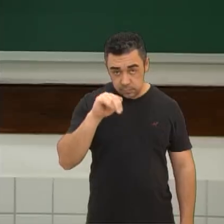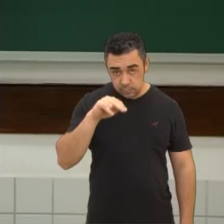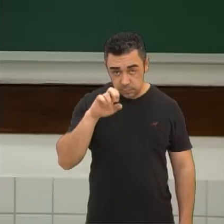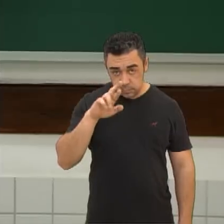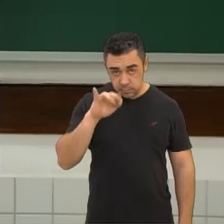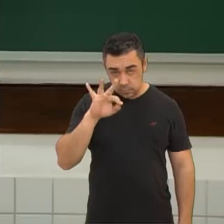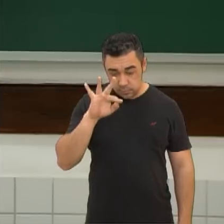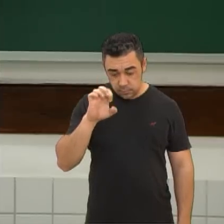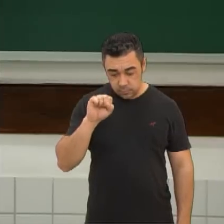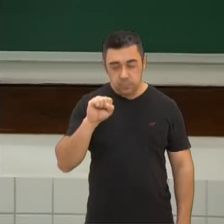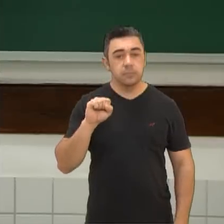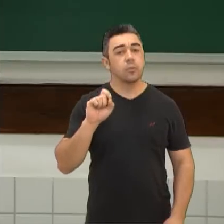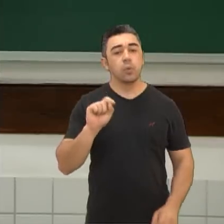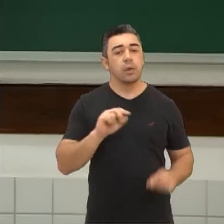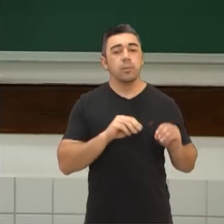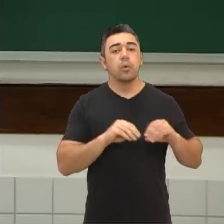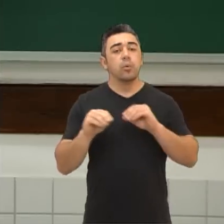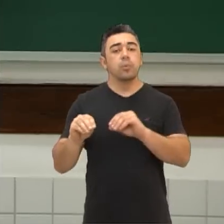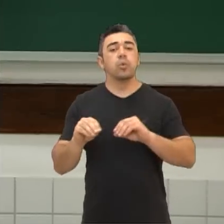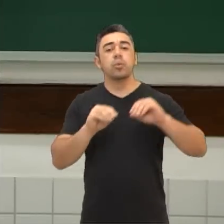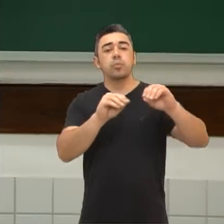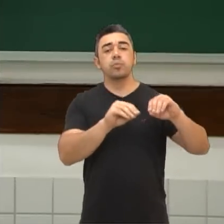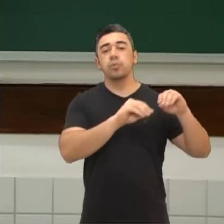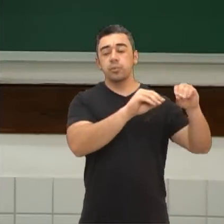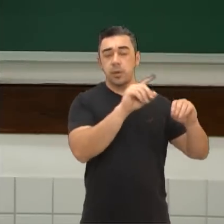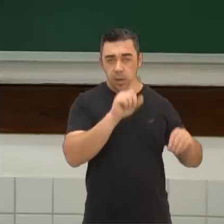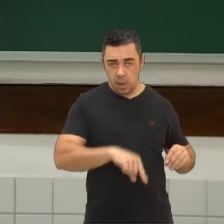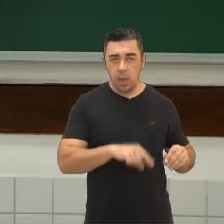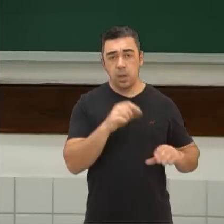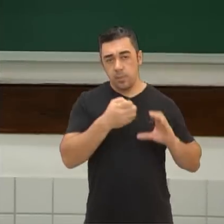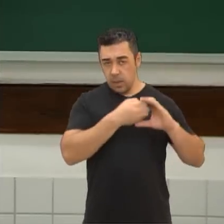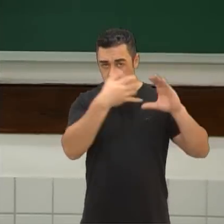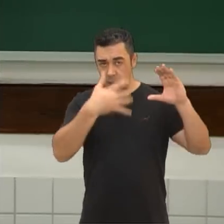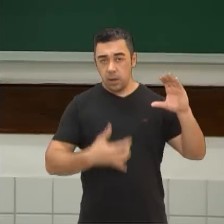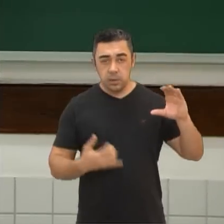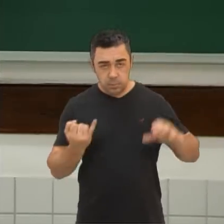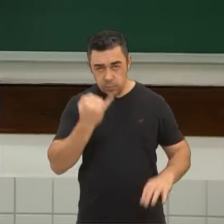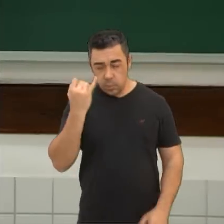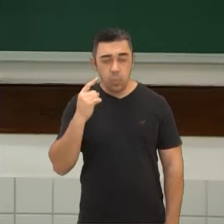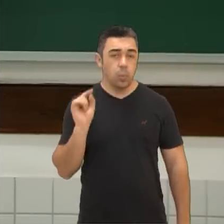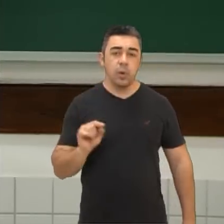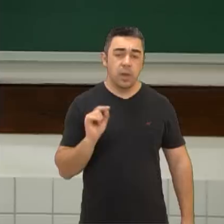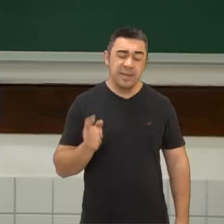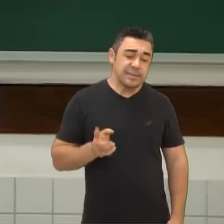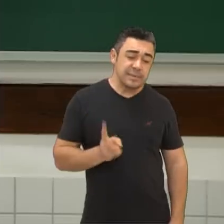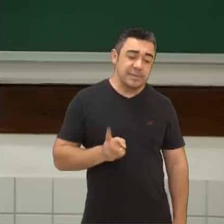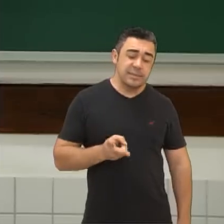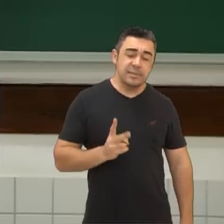apresentações na verdade, na rua, né? Ir para a rua e se apresentar.